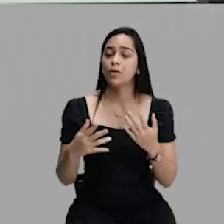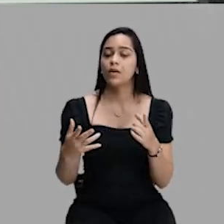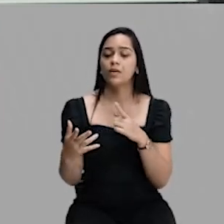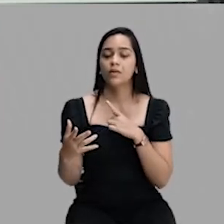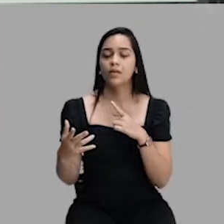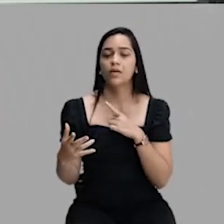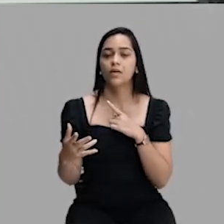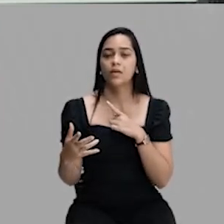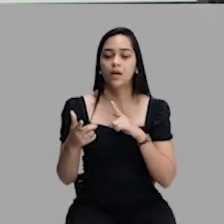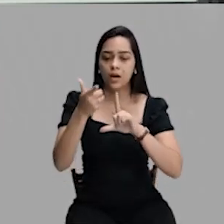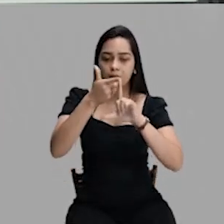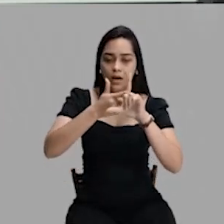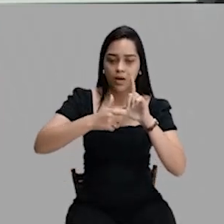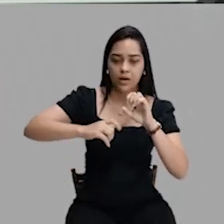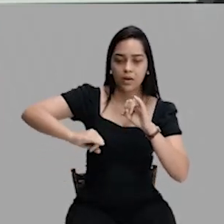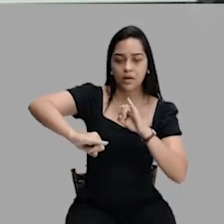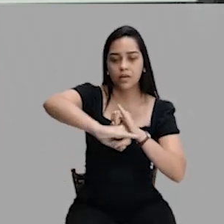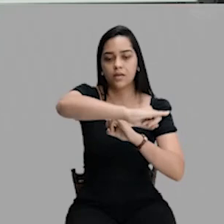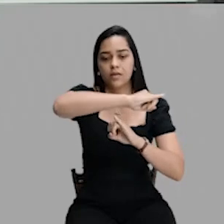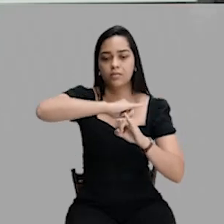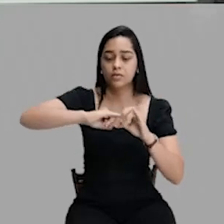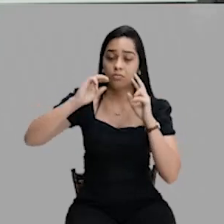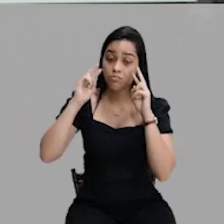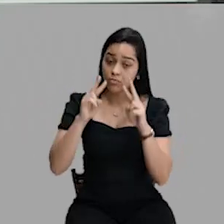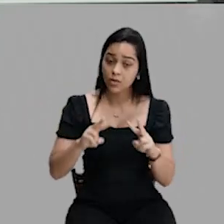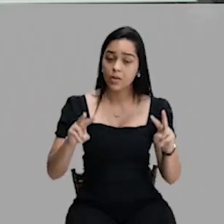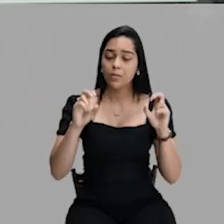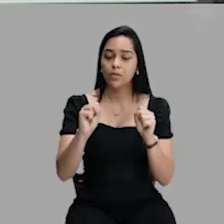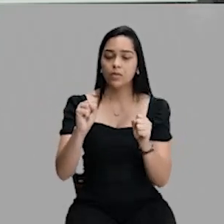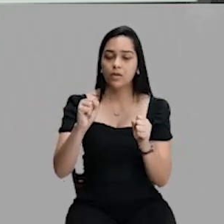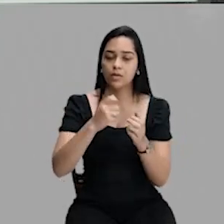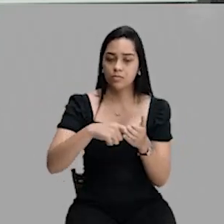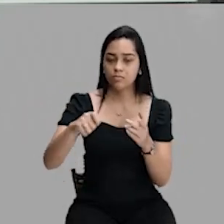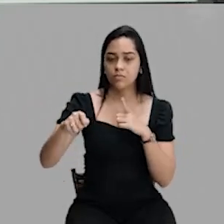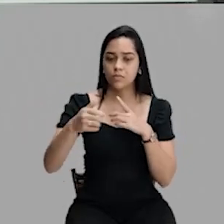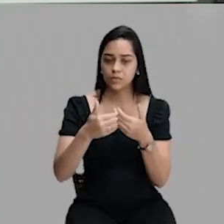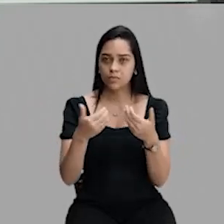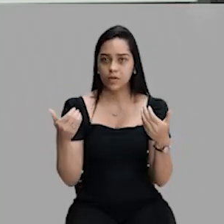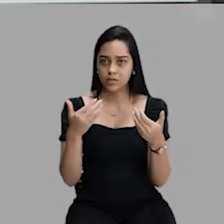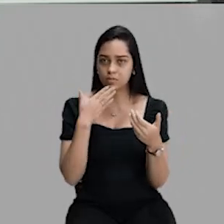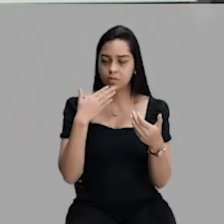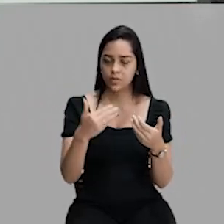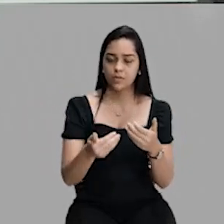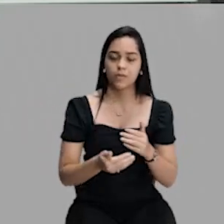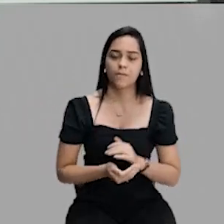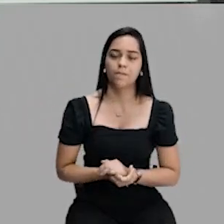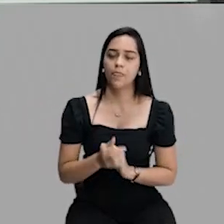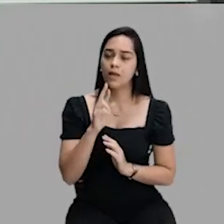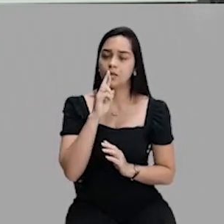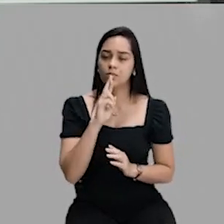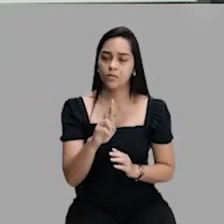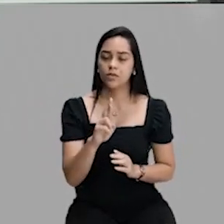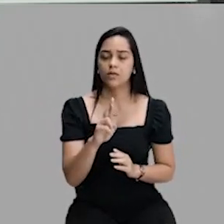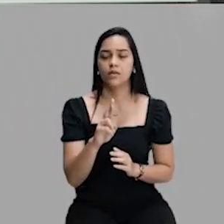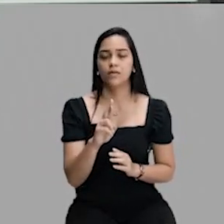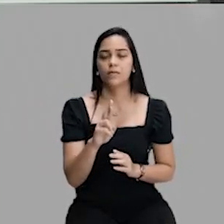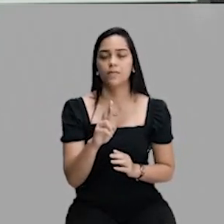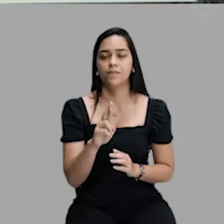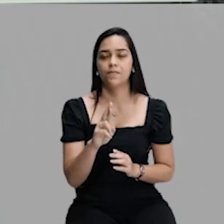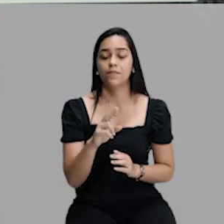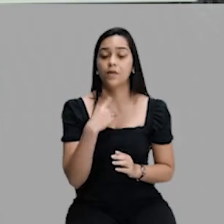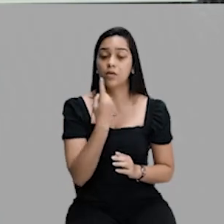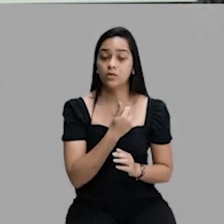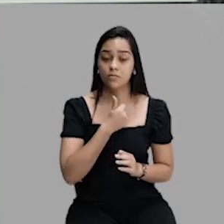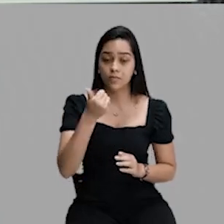aí a elipse. Dá uma apagada aqui para a gente poder ter um espaço. E vamos responder